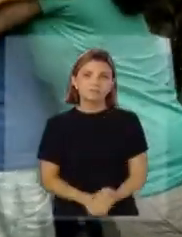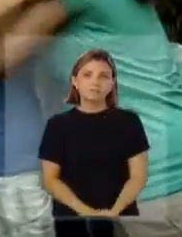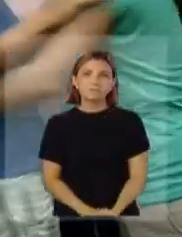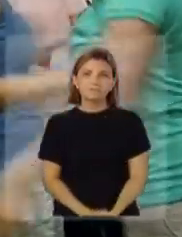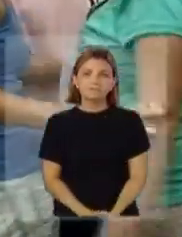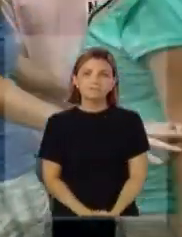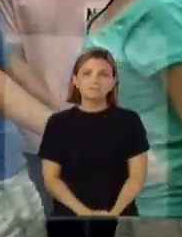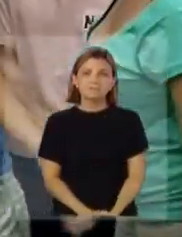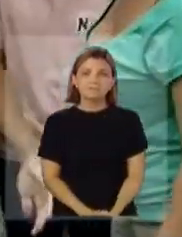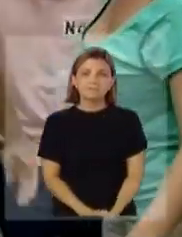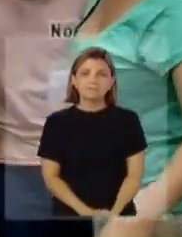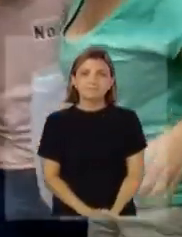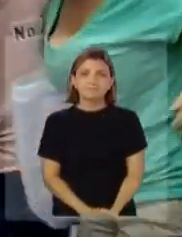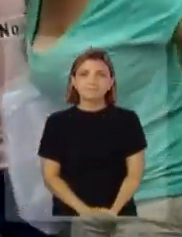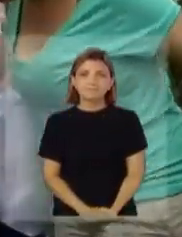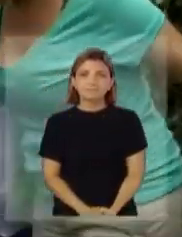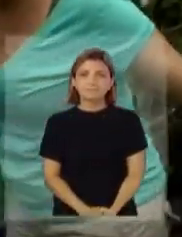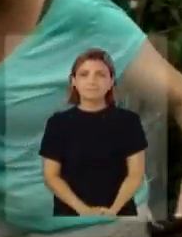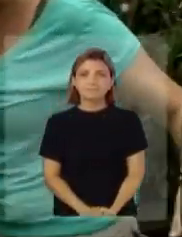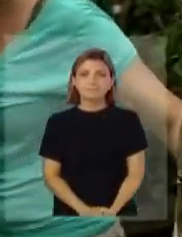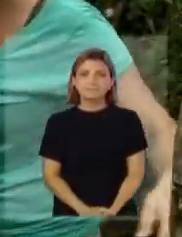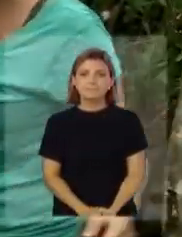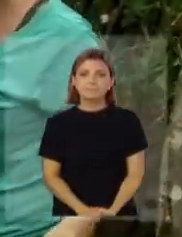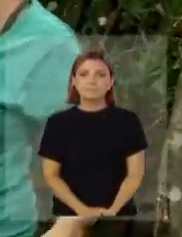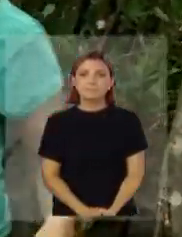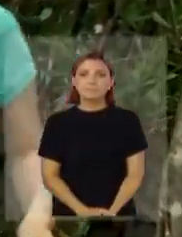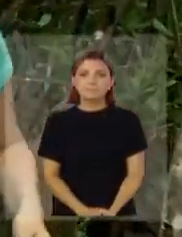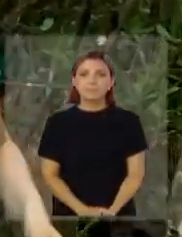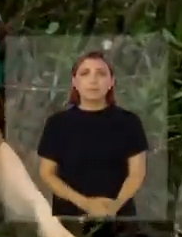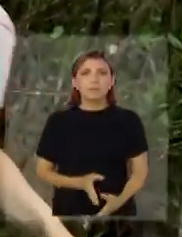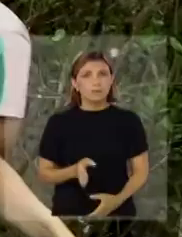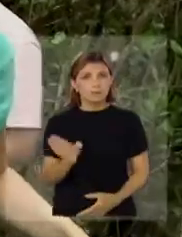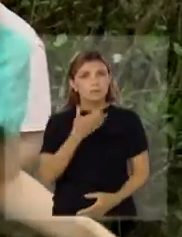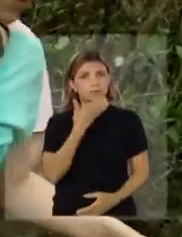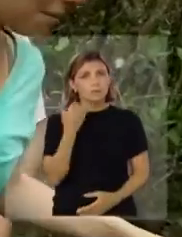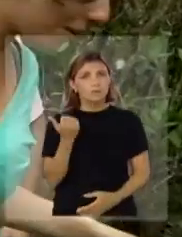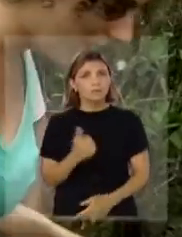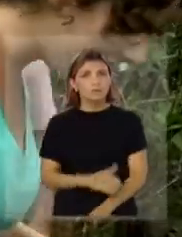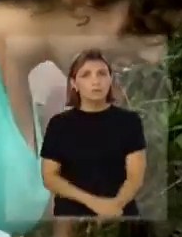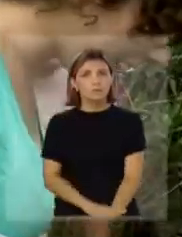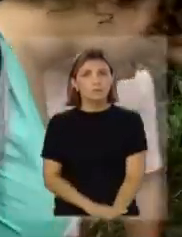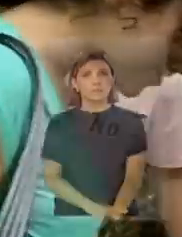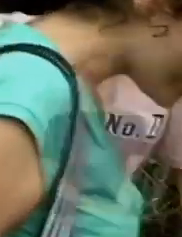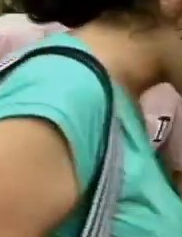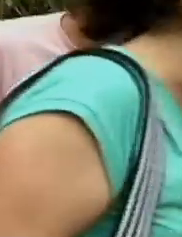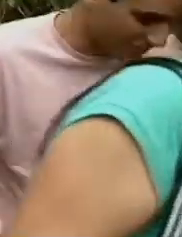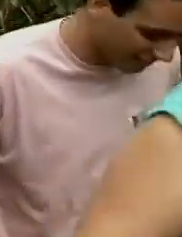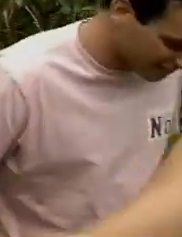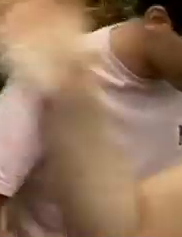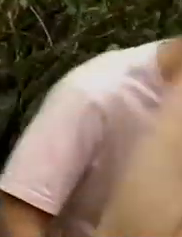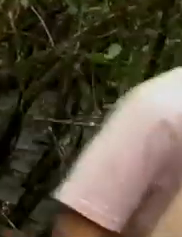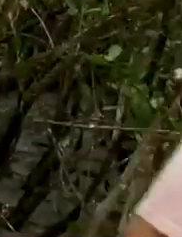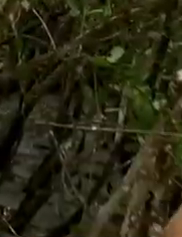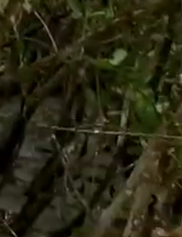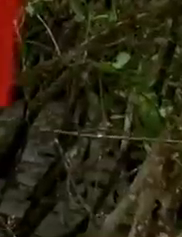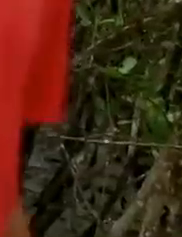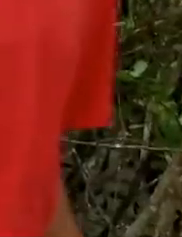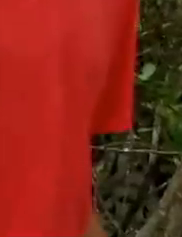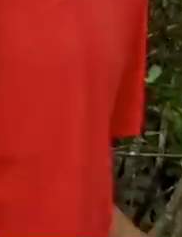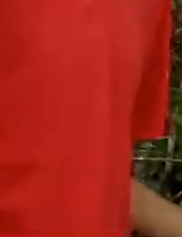Ai, para vocês também. Vamos voltar, a gente tá no... Vamos por aqui, é melhor. Muito melhor. O nosso guia